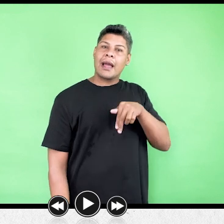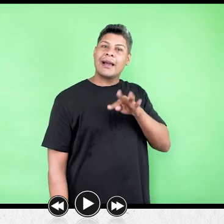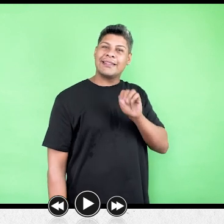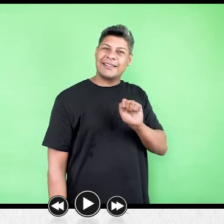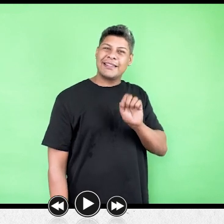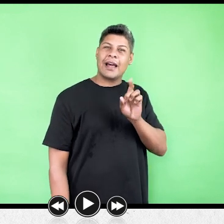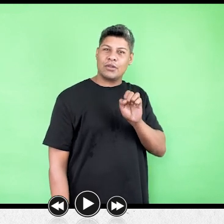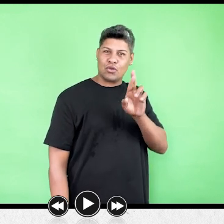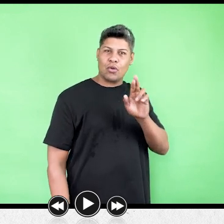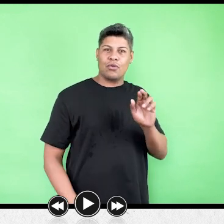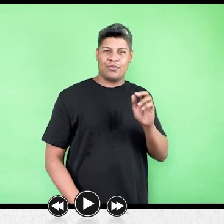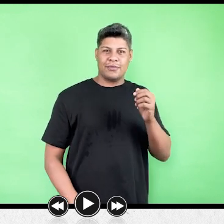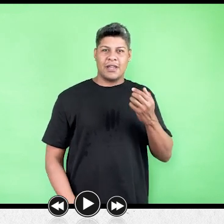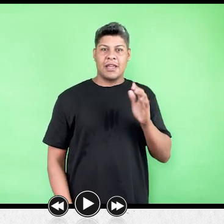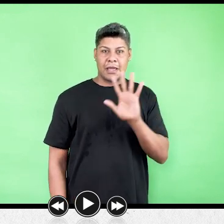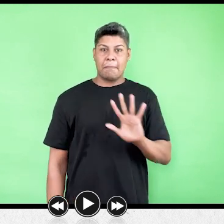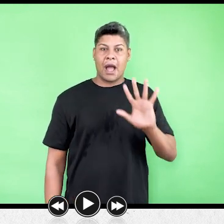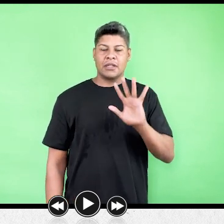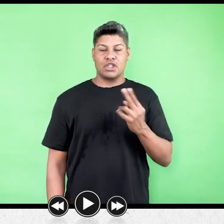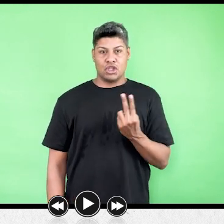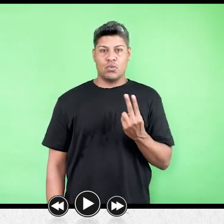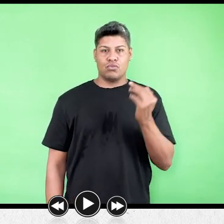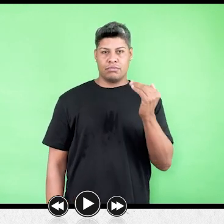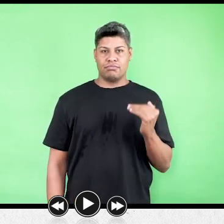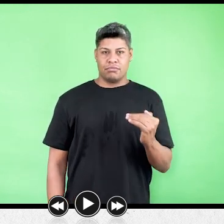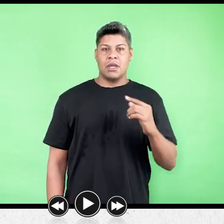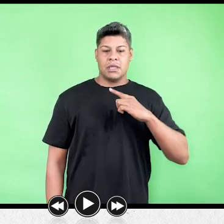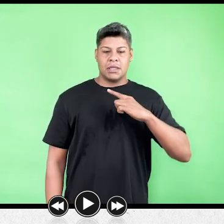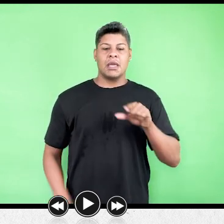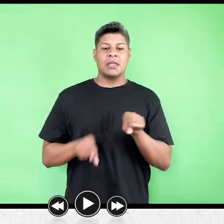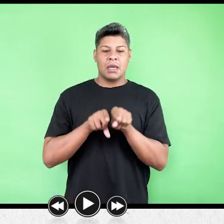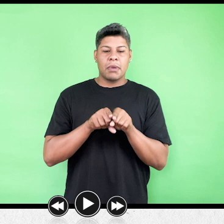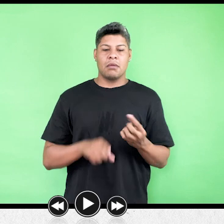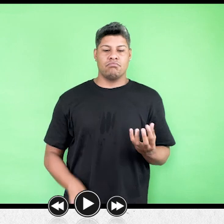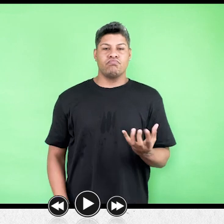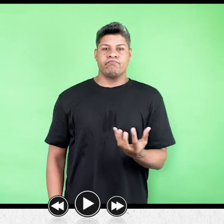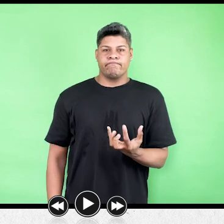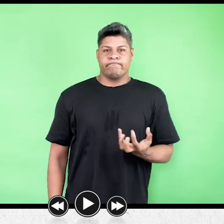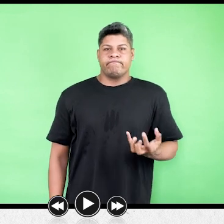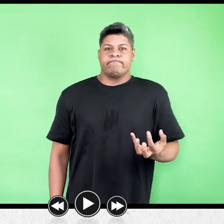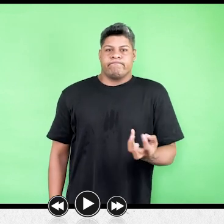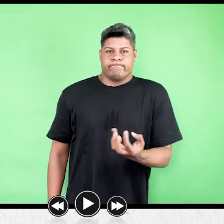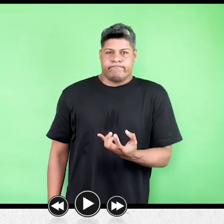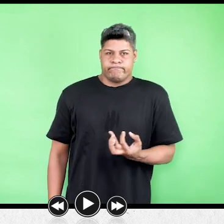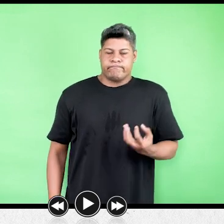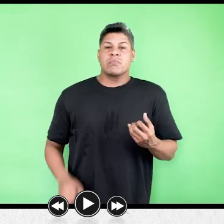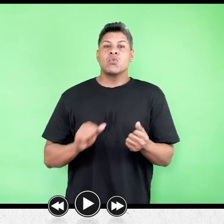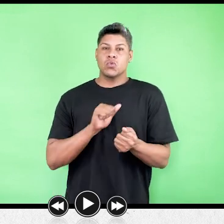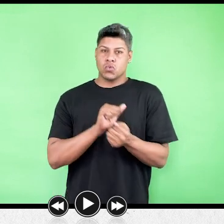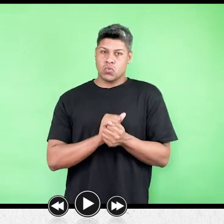também entrando aqui na parte inferior e a gente vai ter aqui os flocos sendo depositados no fundo, com